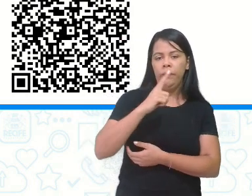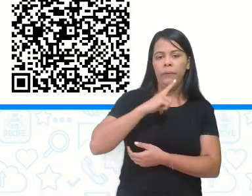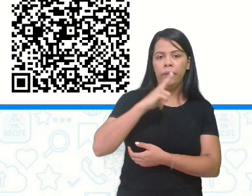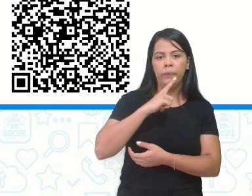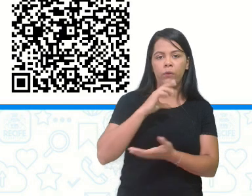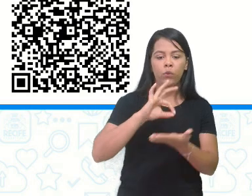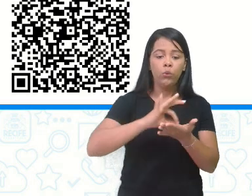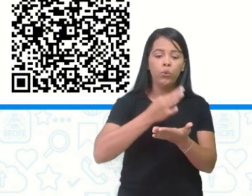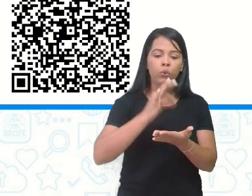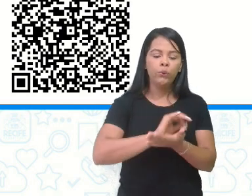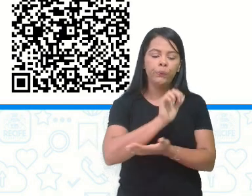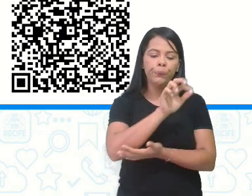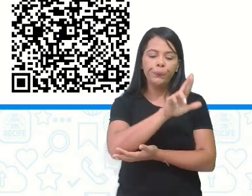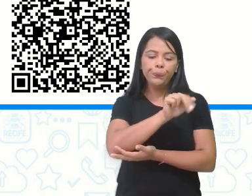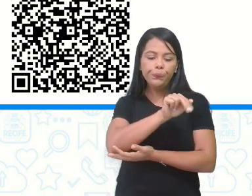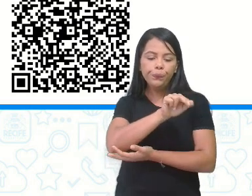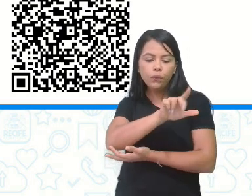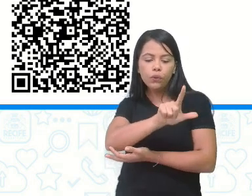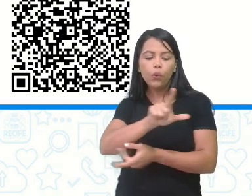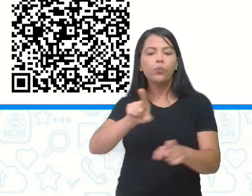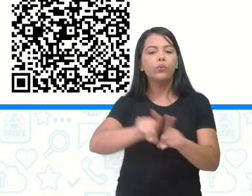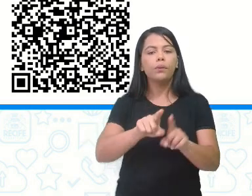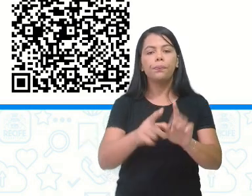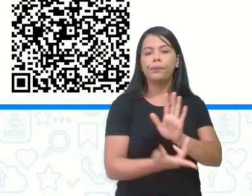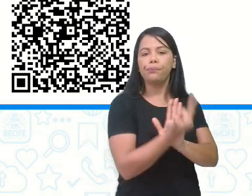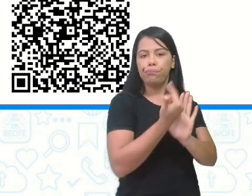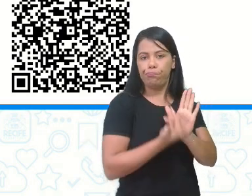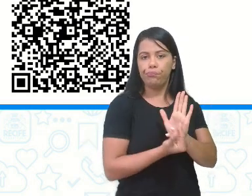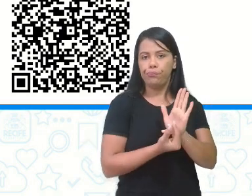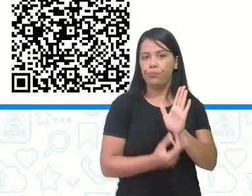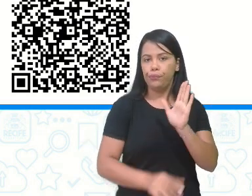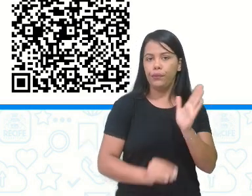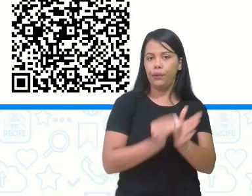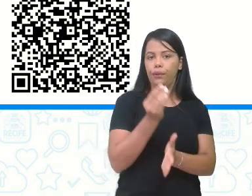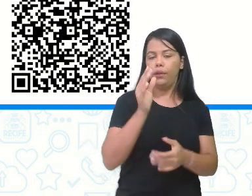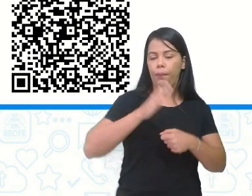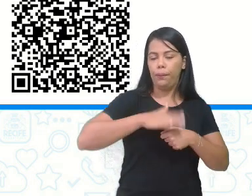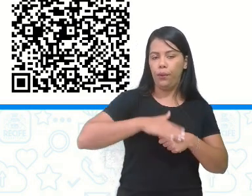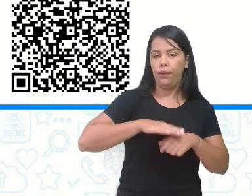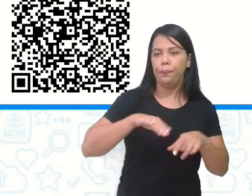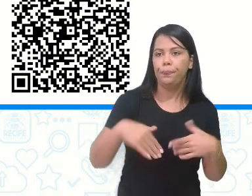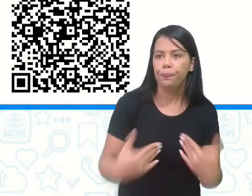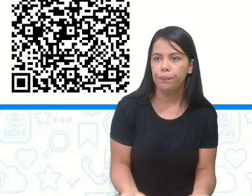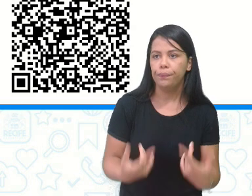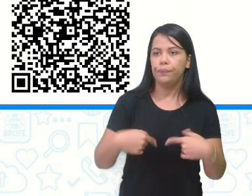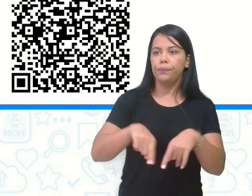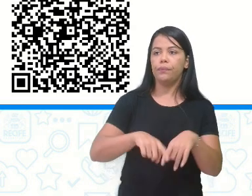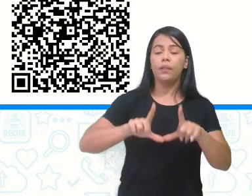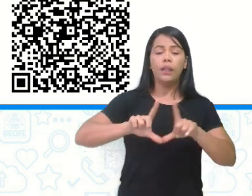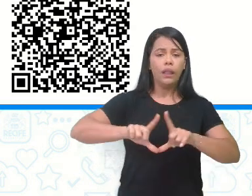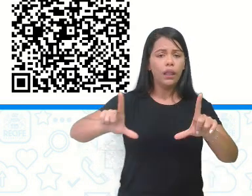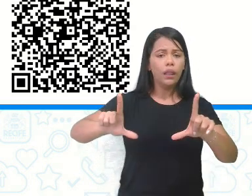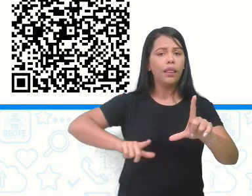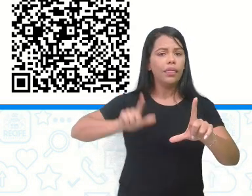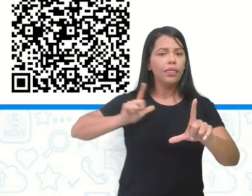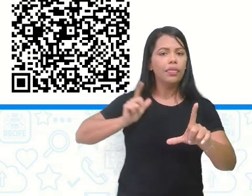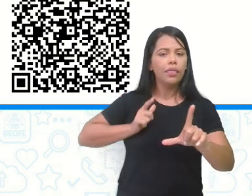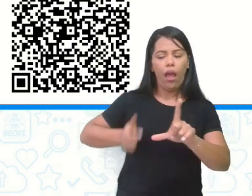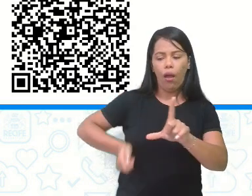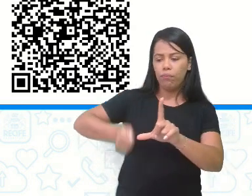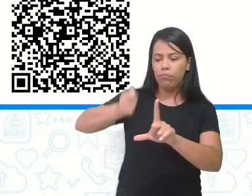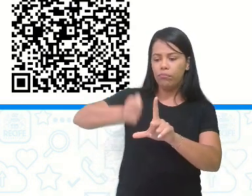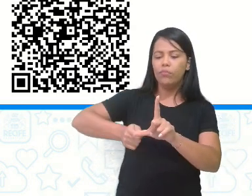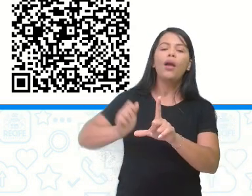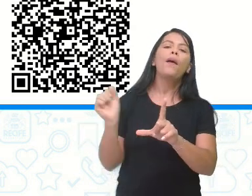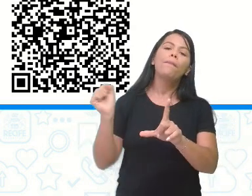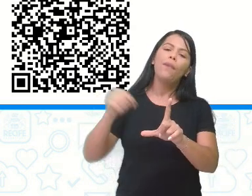ilustrador, Raul Lodi, editora Palas, tá? E aí eu coloquei também o QR Code, você pode mirar a câmera do seu celular